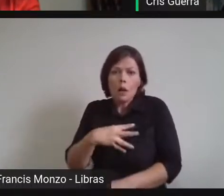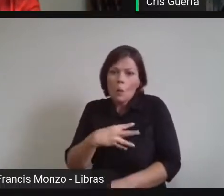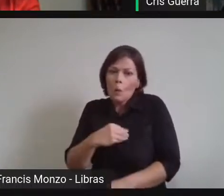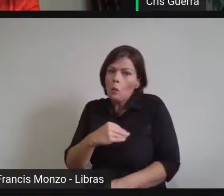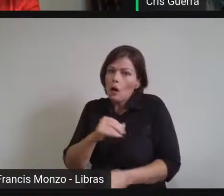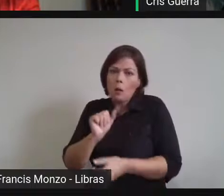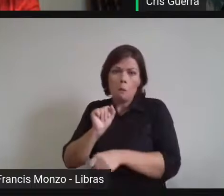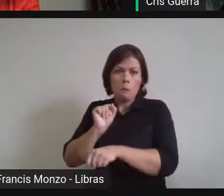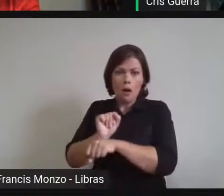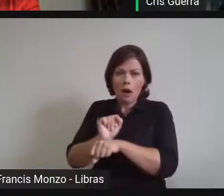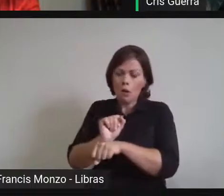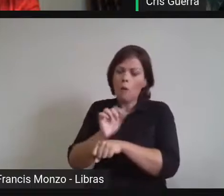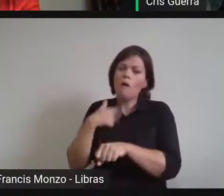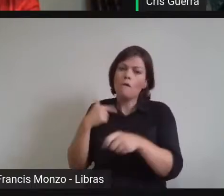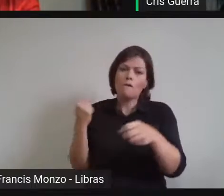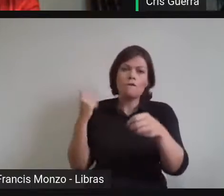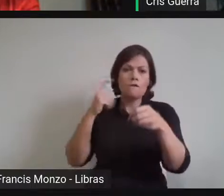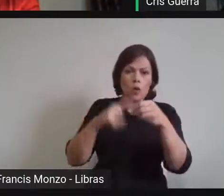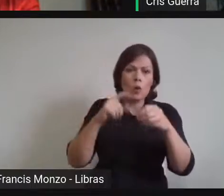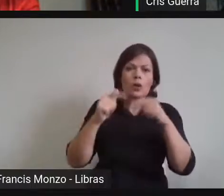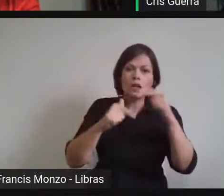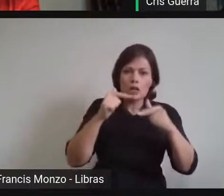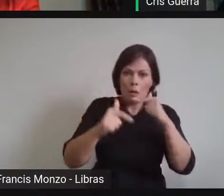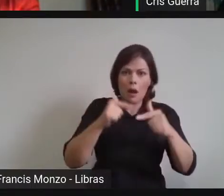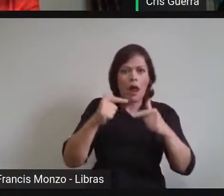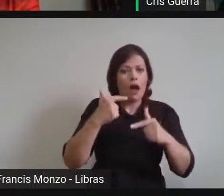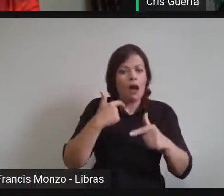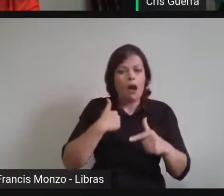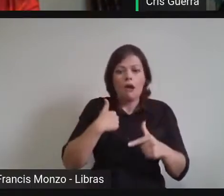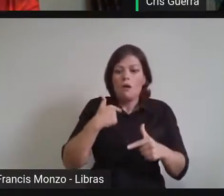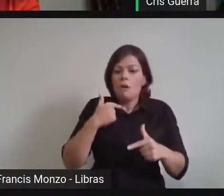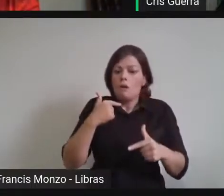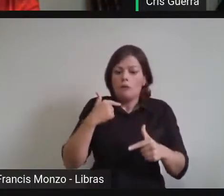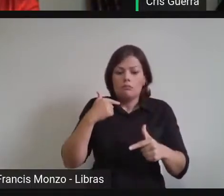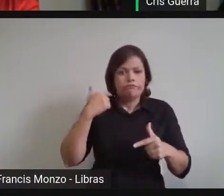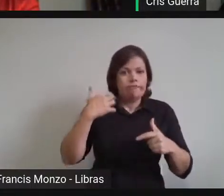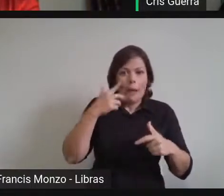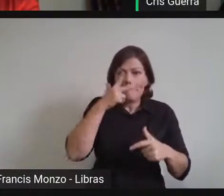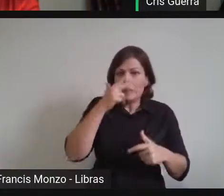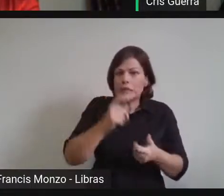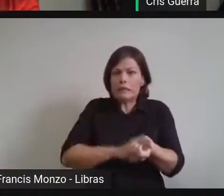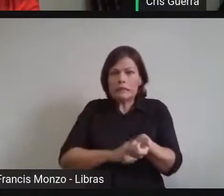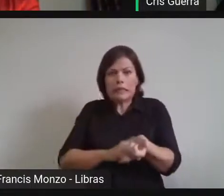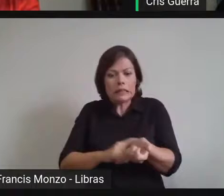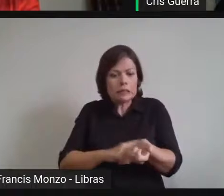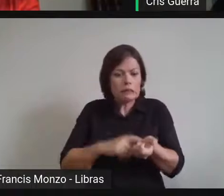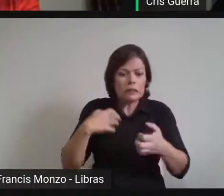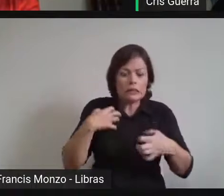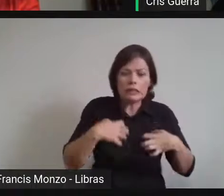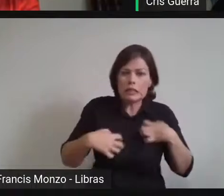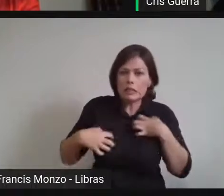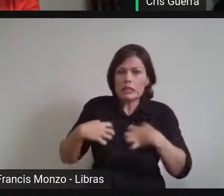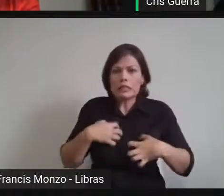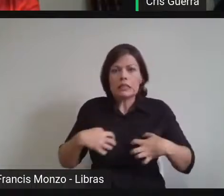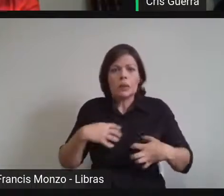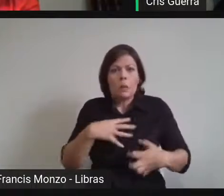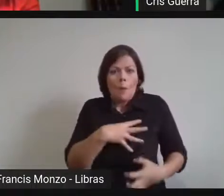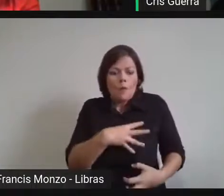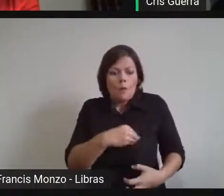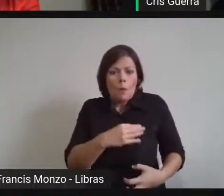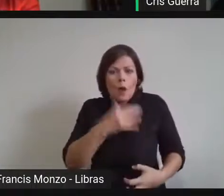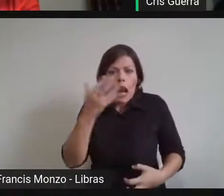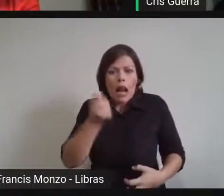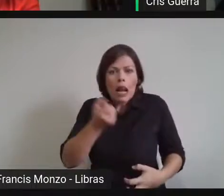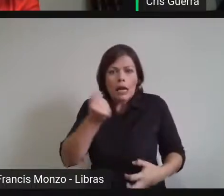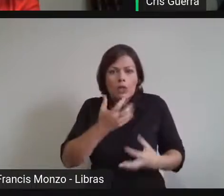estava preparada para isso, eu não me preparei, acho que eu fiquei estressada, o leite secou. Eu comecei com 45 dias, junto com